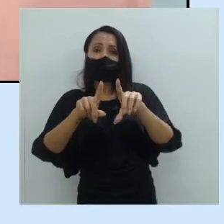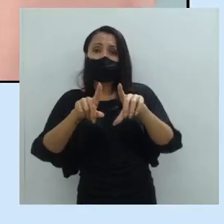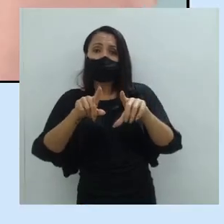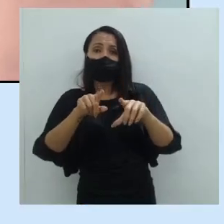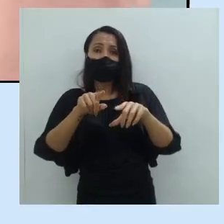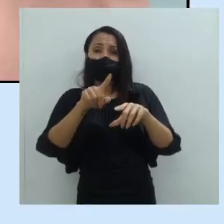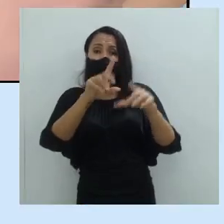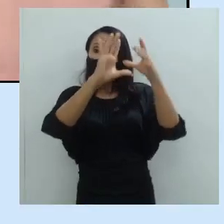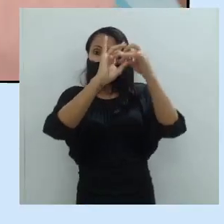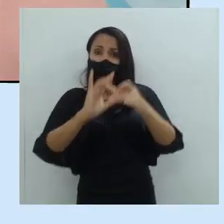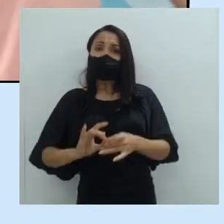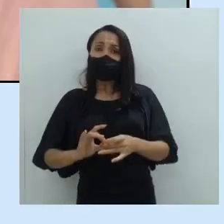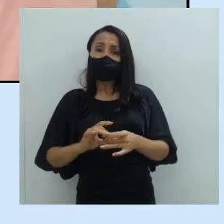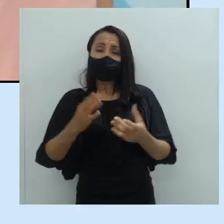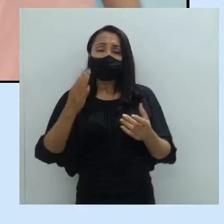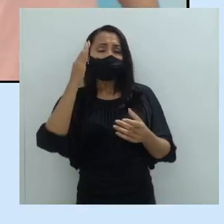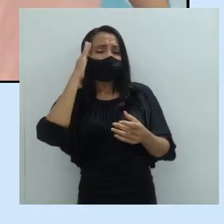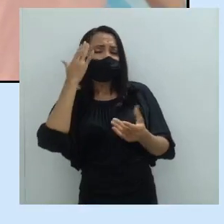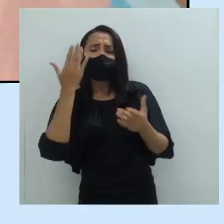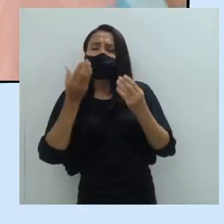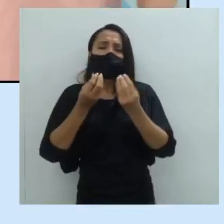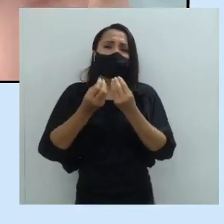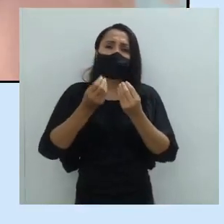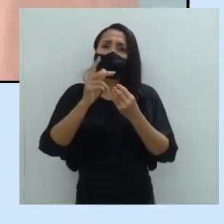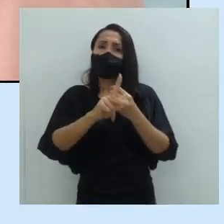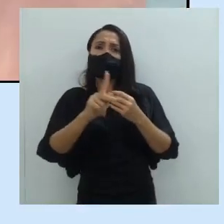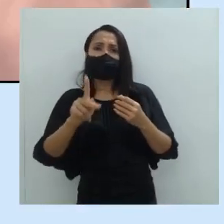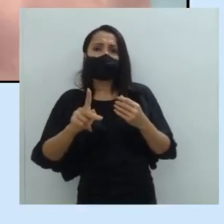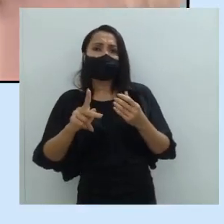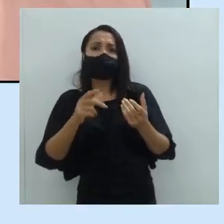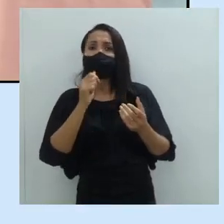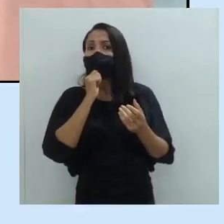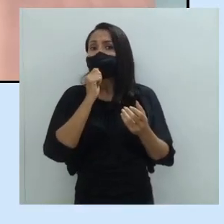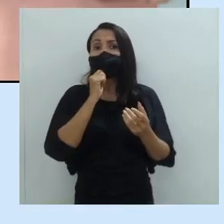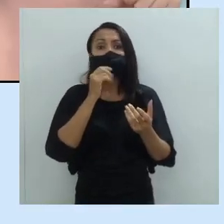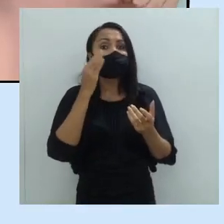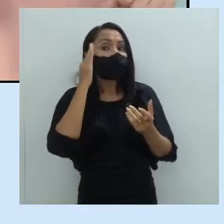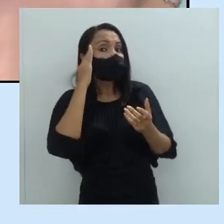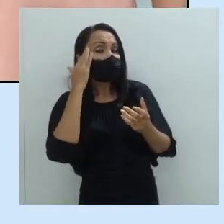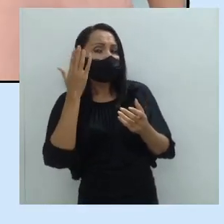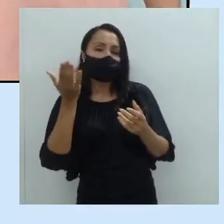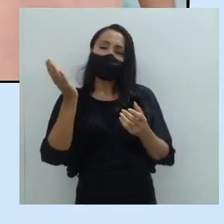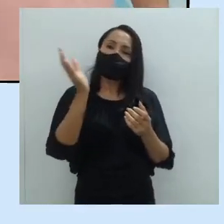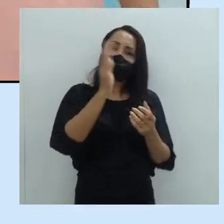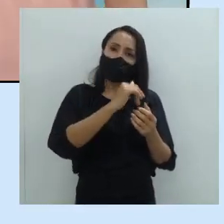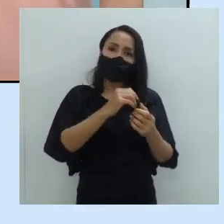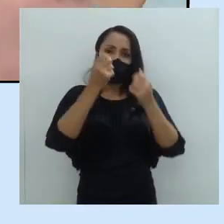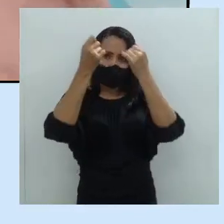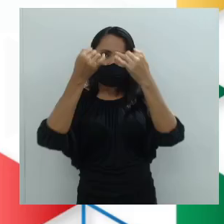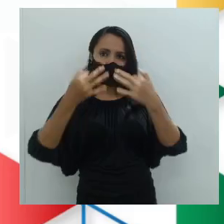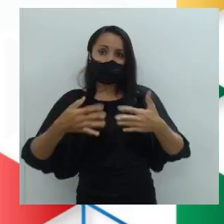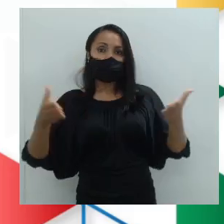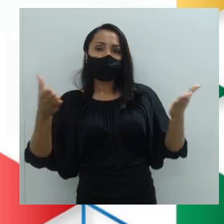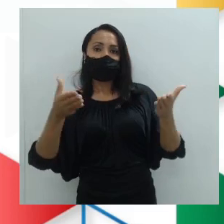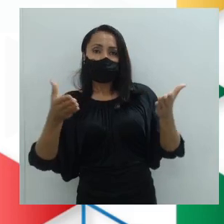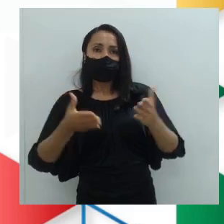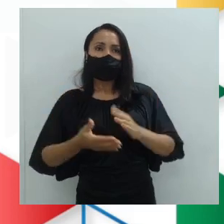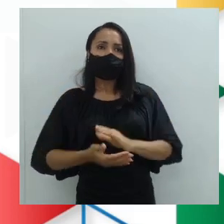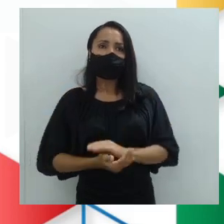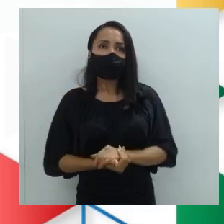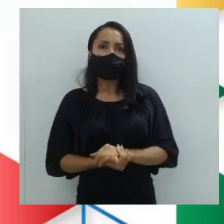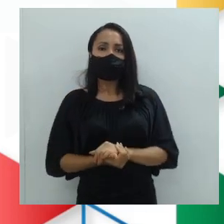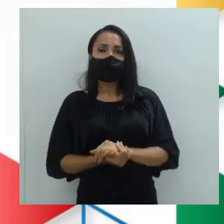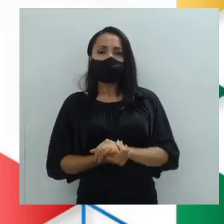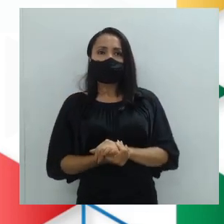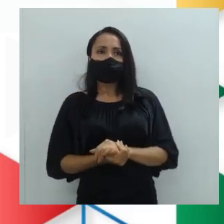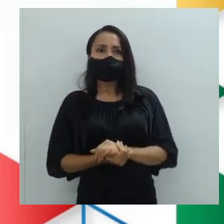Vocês podem me dizer, mas como assim, professor? Ainda não entendi. Vamos ver agora. Olhem só na